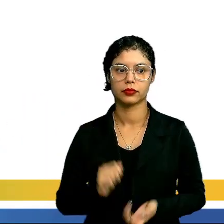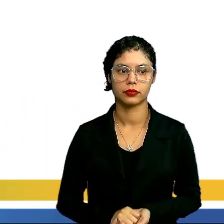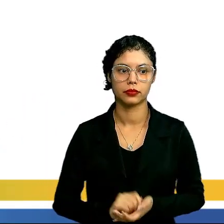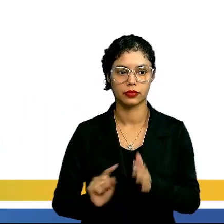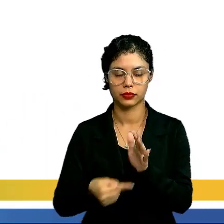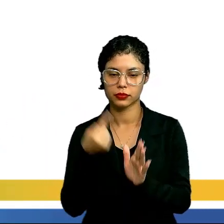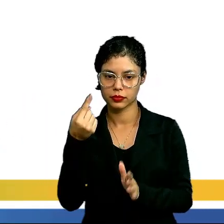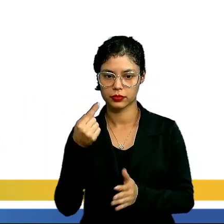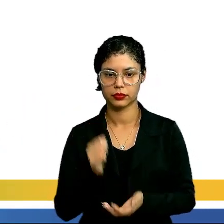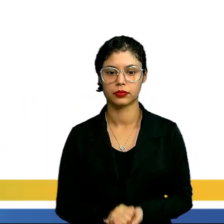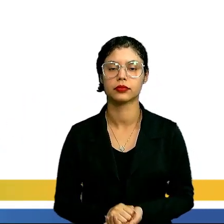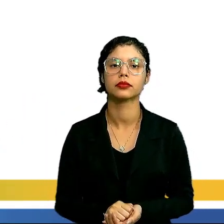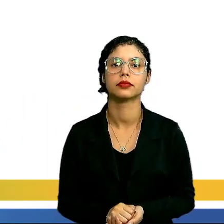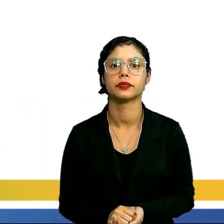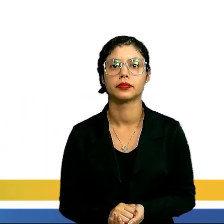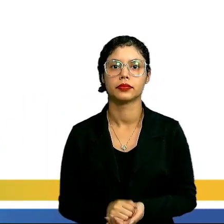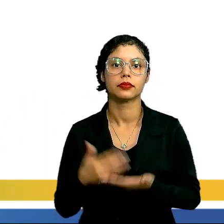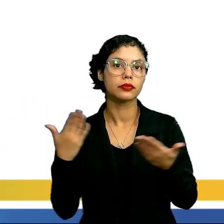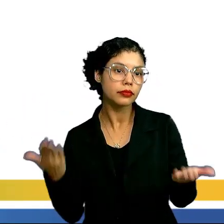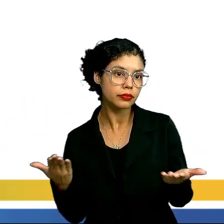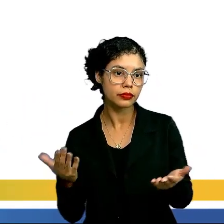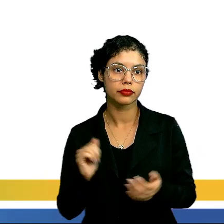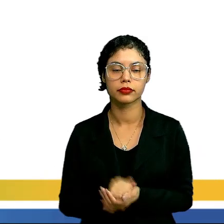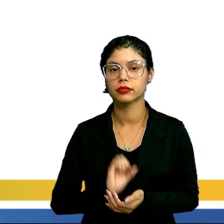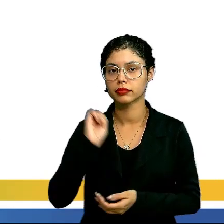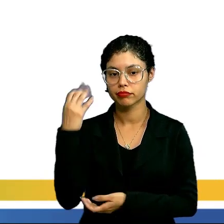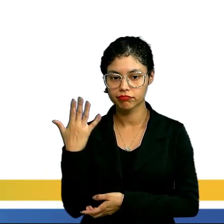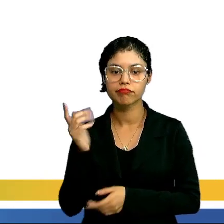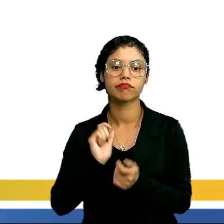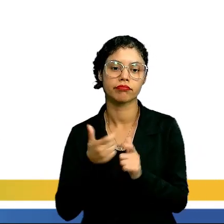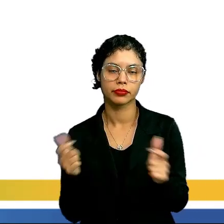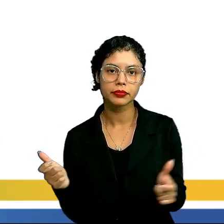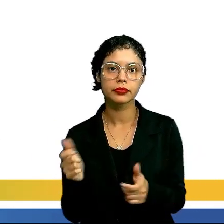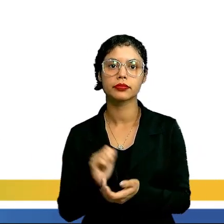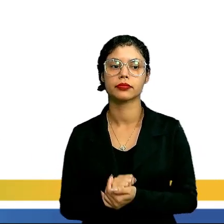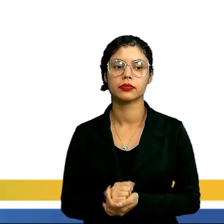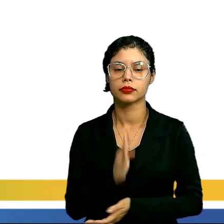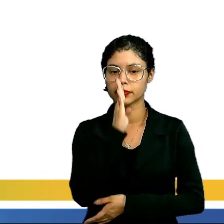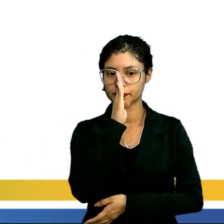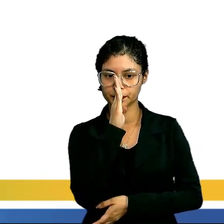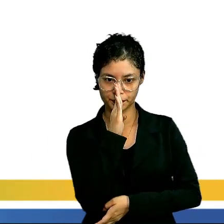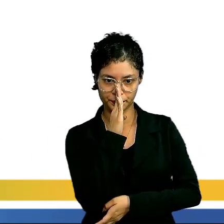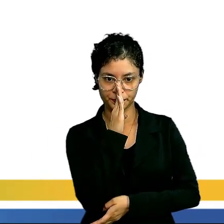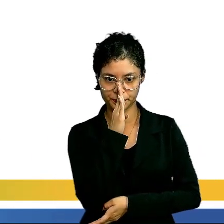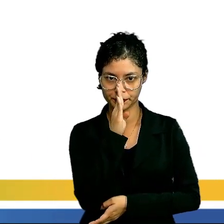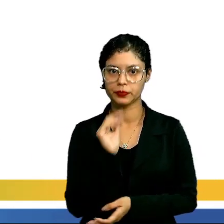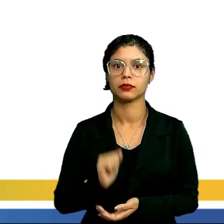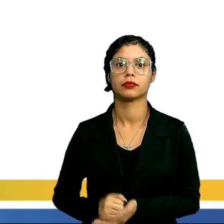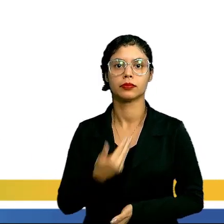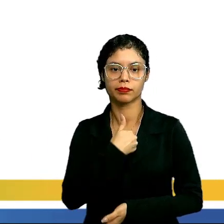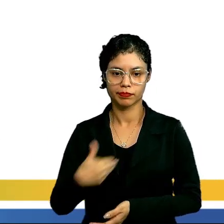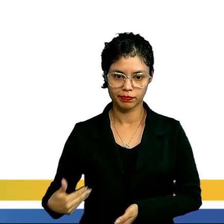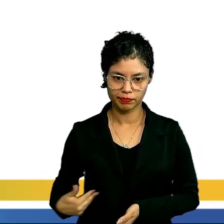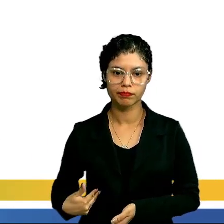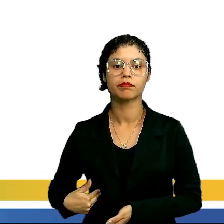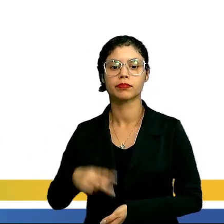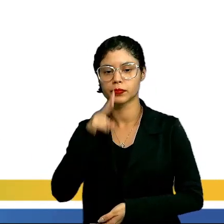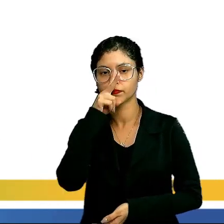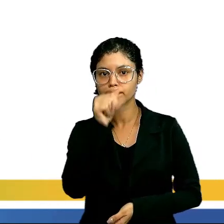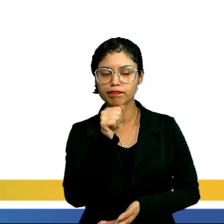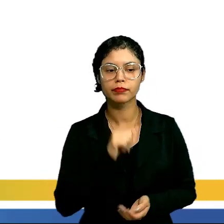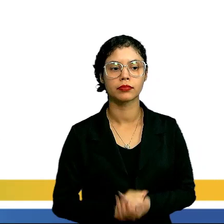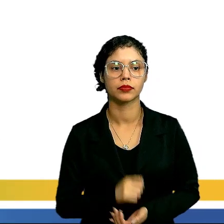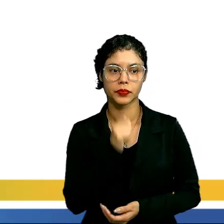E um dos primeiros requisitos para que essa violência aumente é a omissão por parte do poder público. O